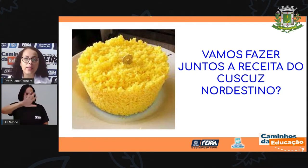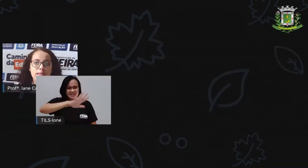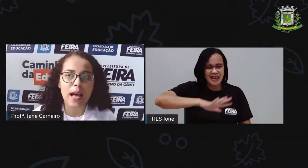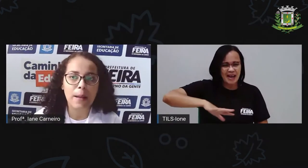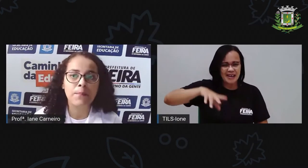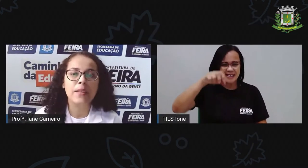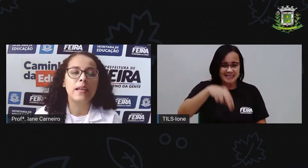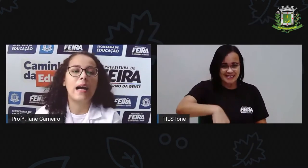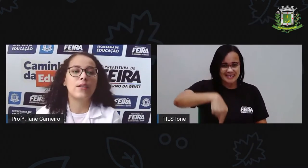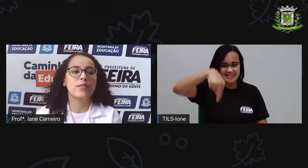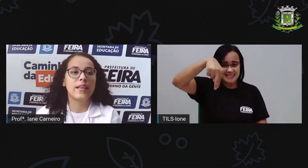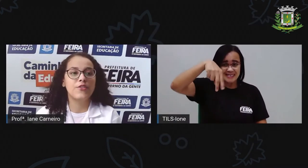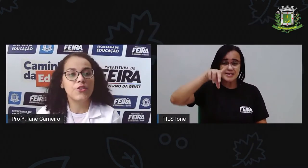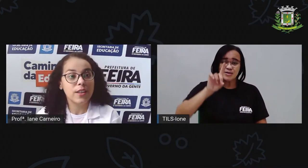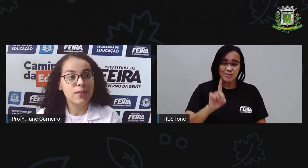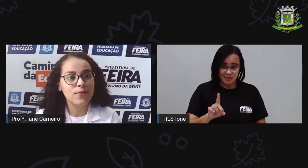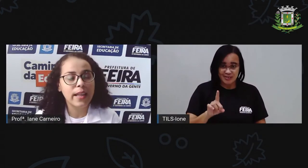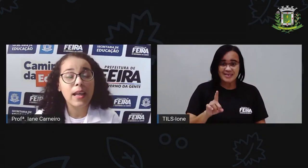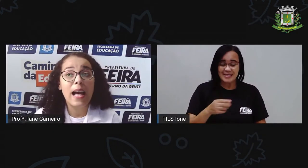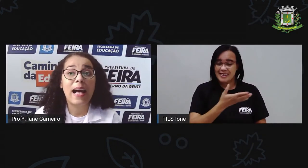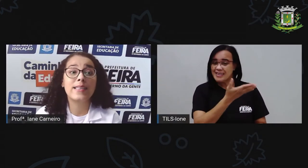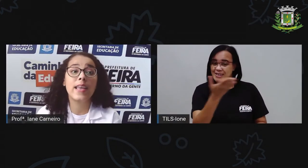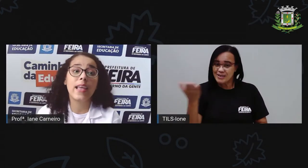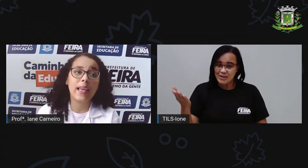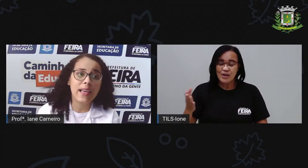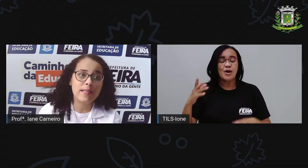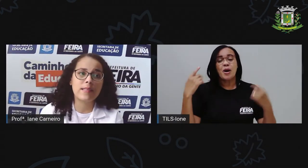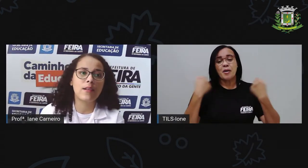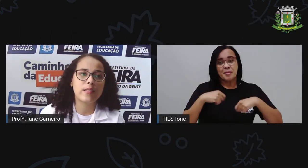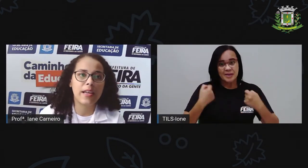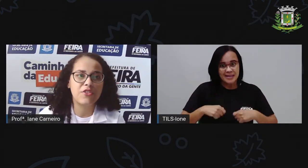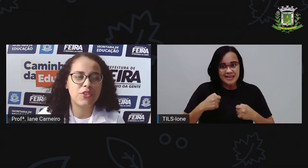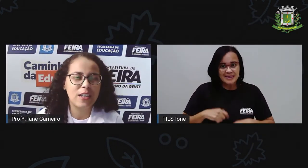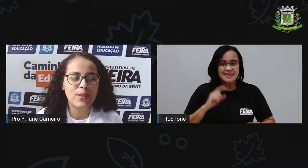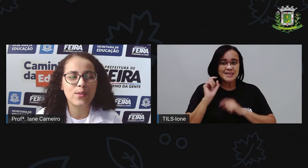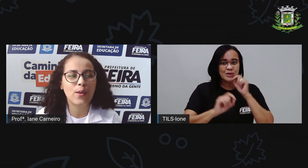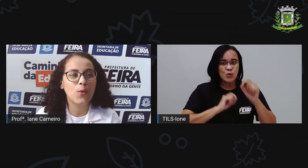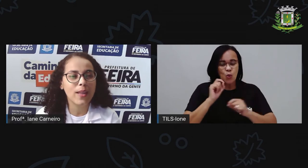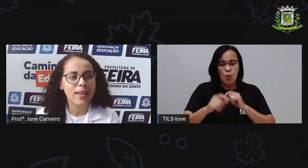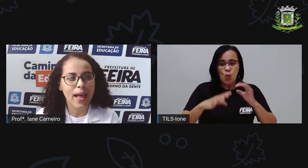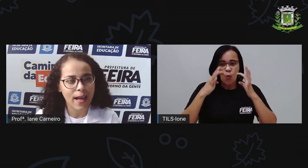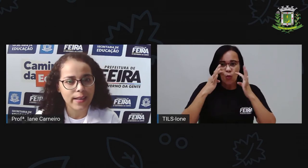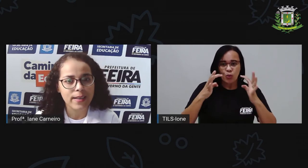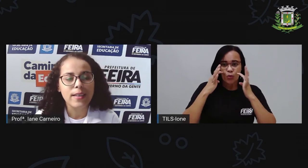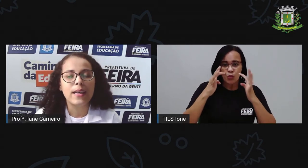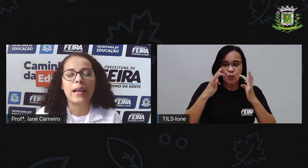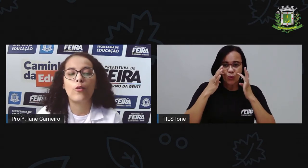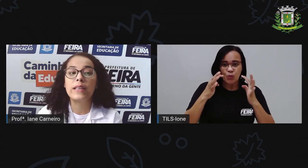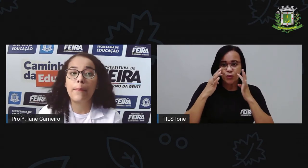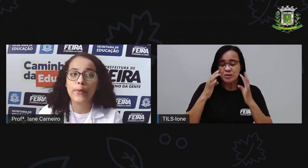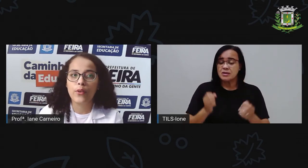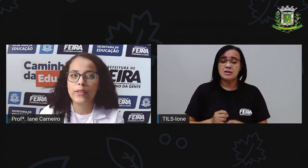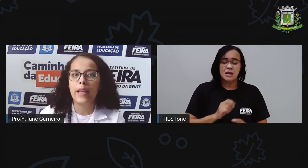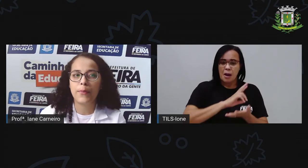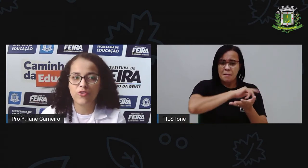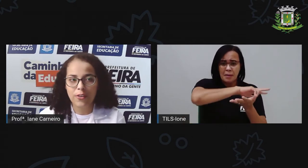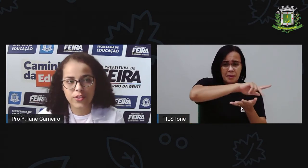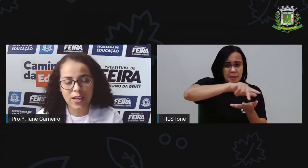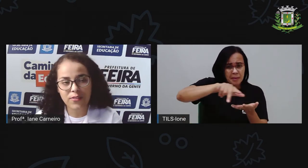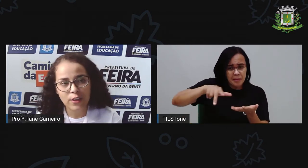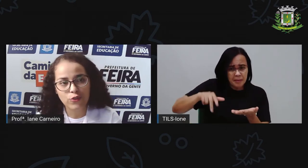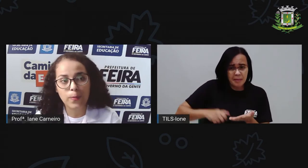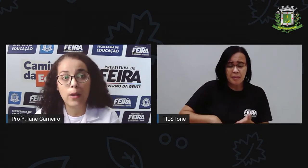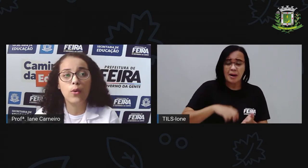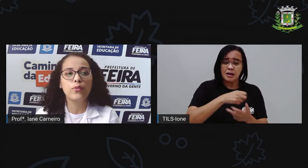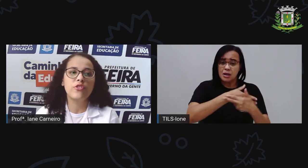valorizar a nossa região, né? As riquezas da nossa região, a nossa culinária. Quando a Pró, né? A Pró já